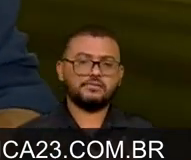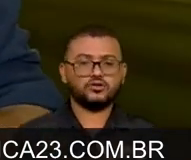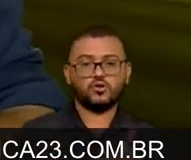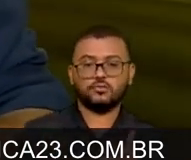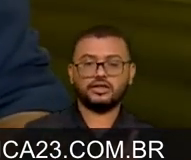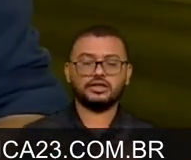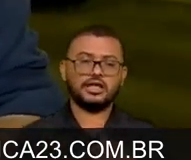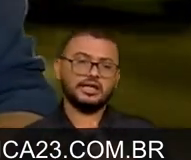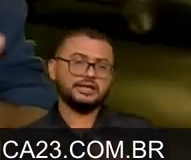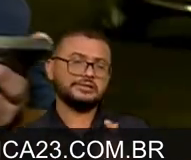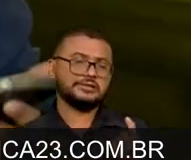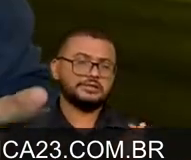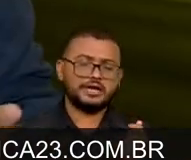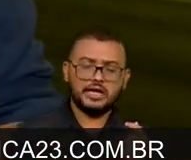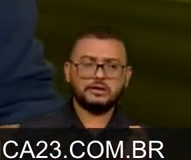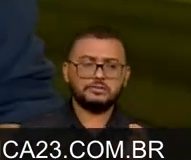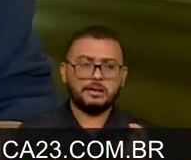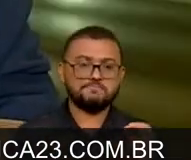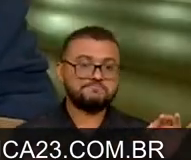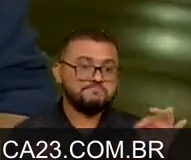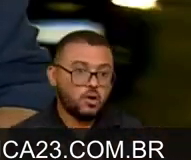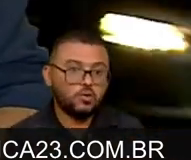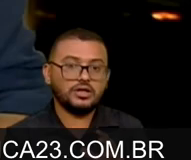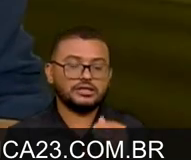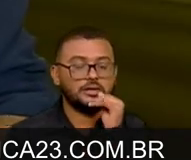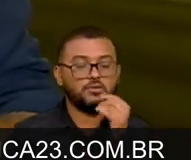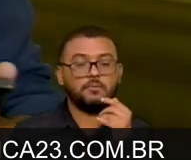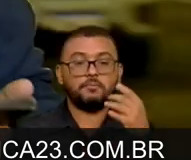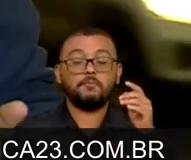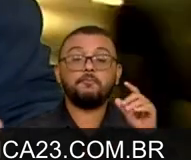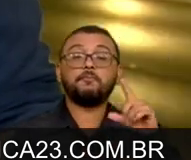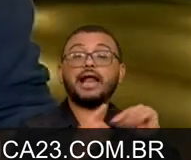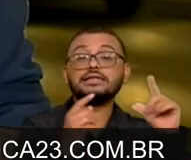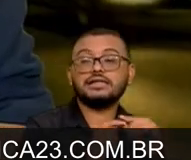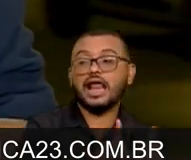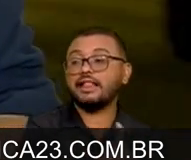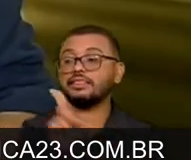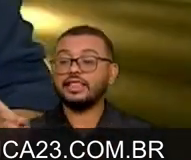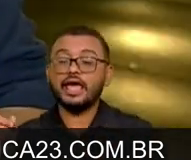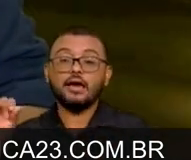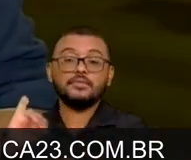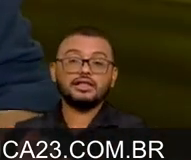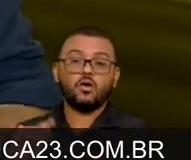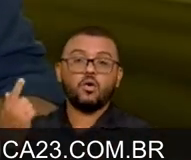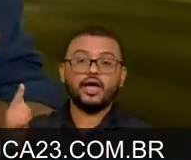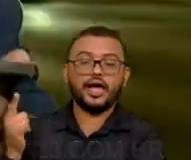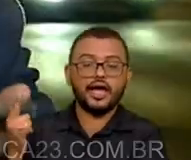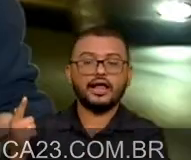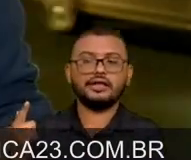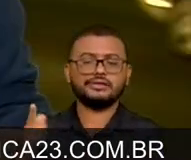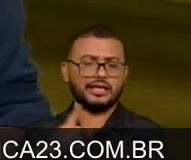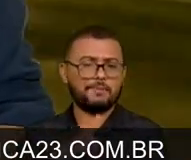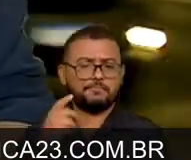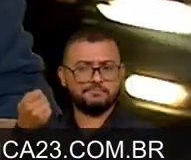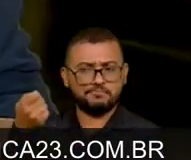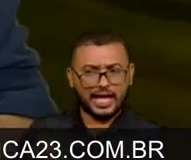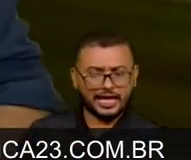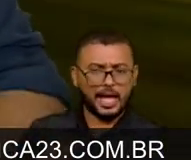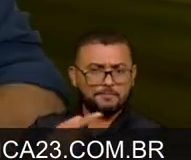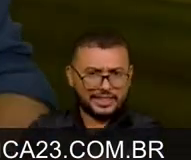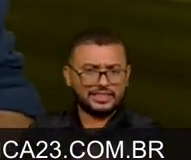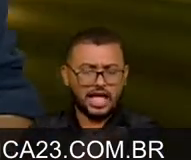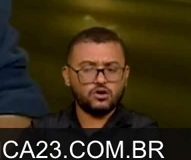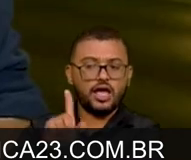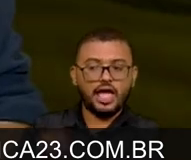é quebrado. De Brasília a Goiânia, capital de Goiás, por exemplo, pela BR-060, um dos pontos de